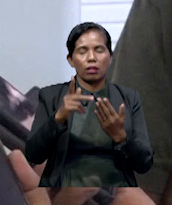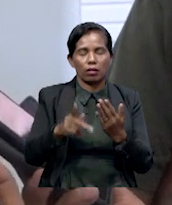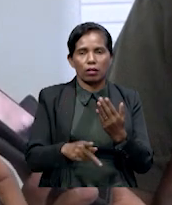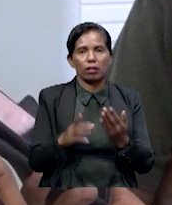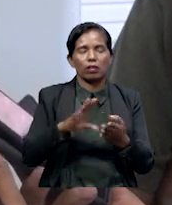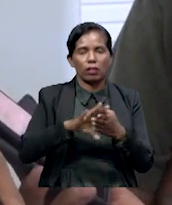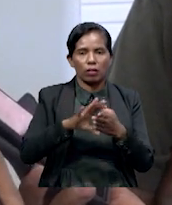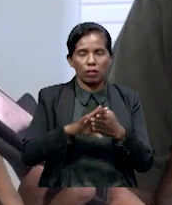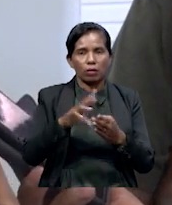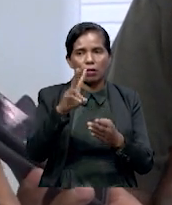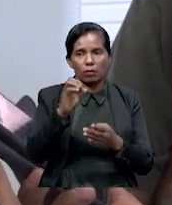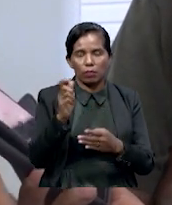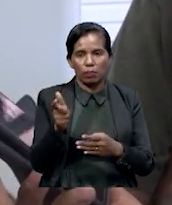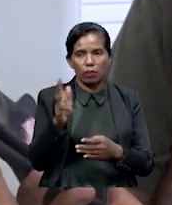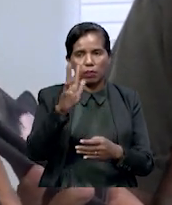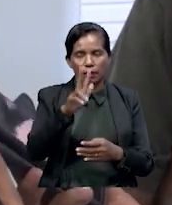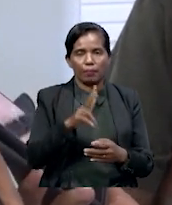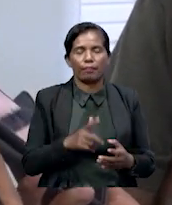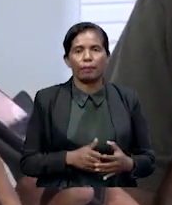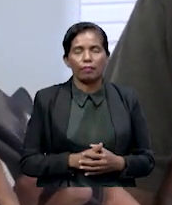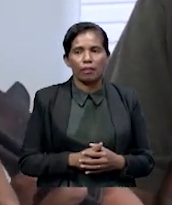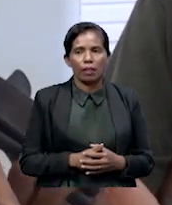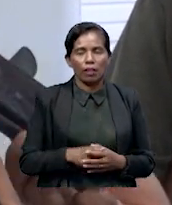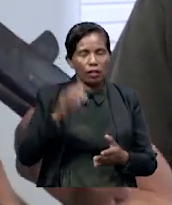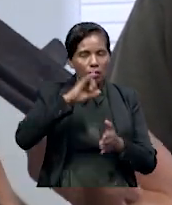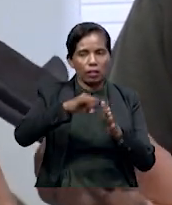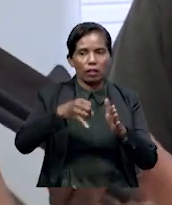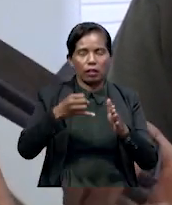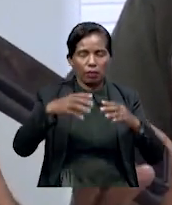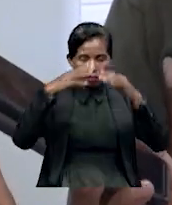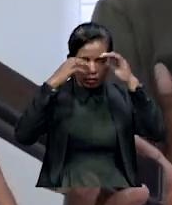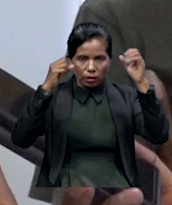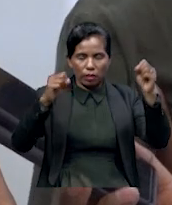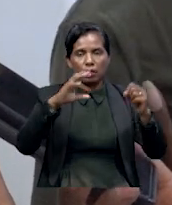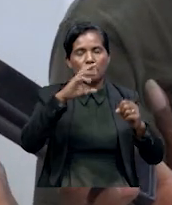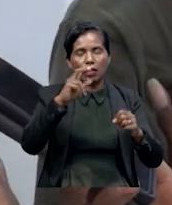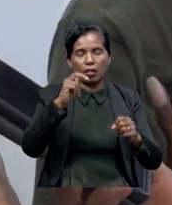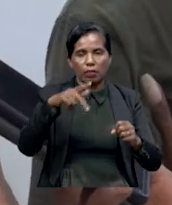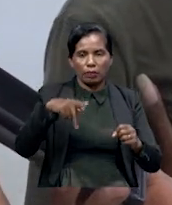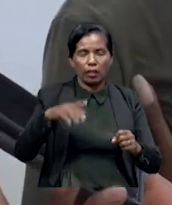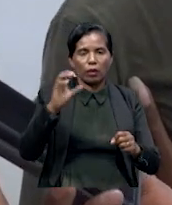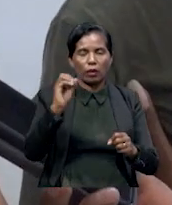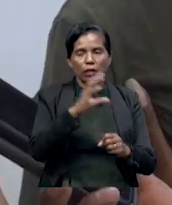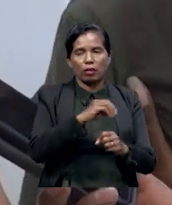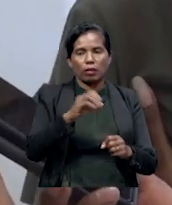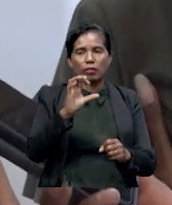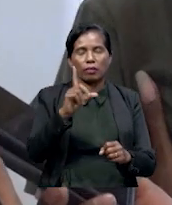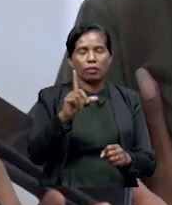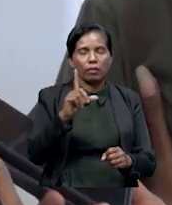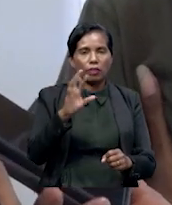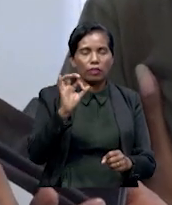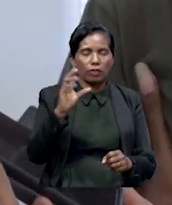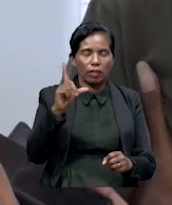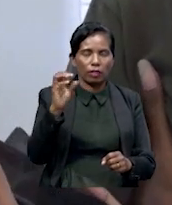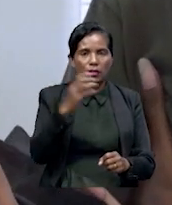2023. Mas que nem adjunto secretário geral no presidente CNPO Partido Fretilin Flávio da Silva se deu catene